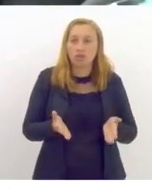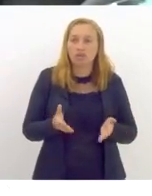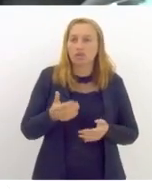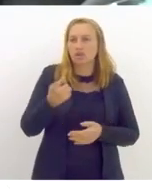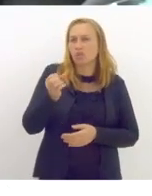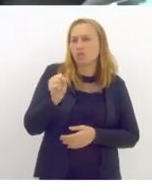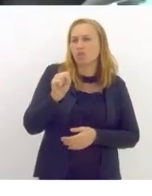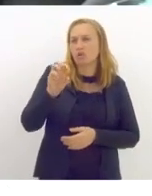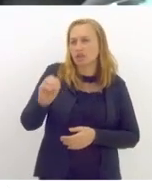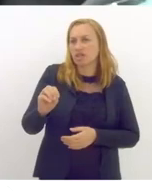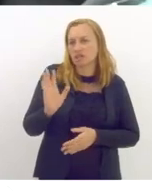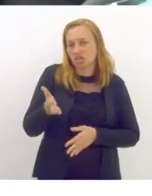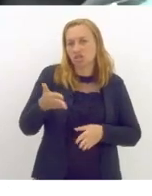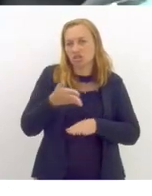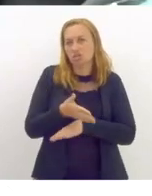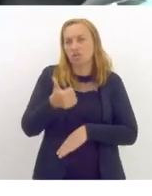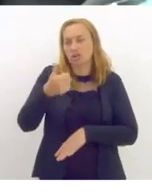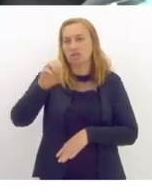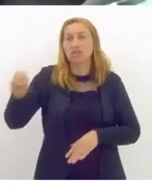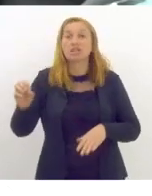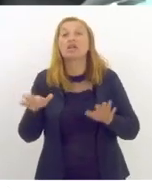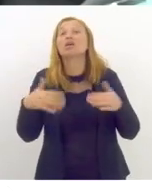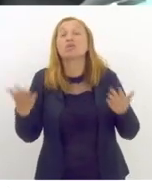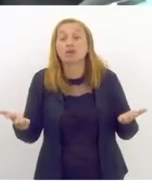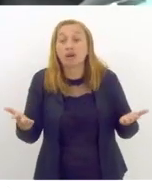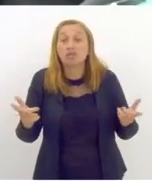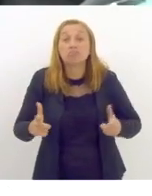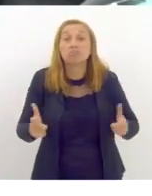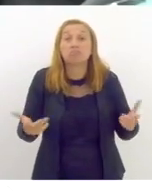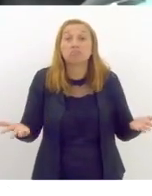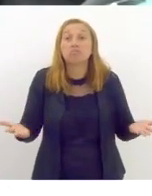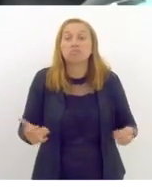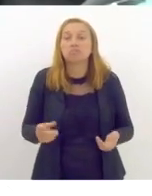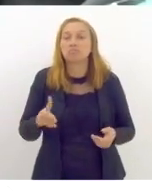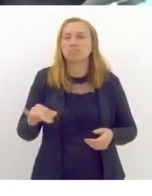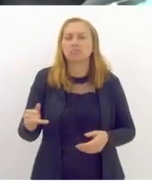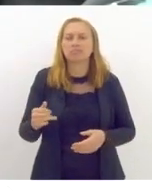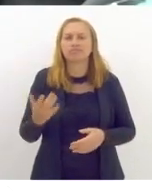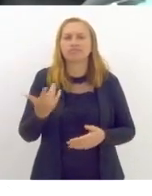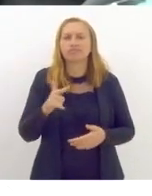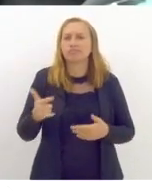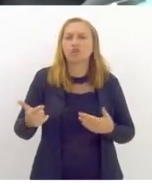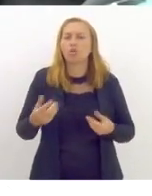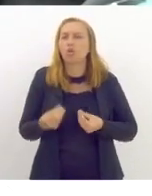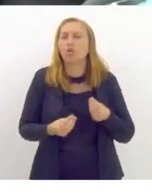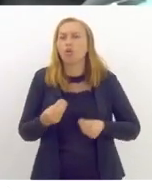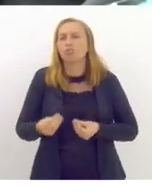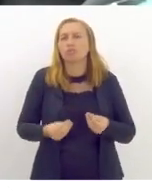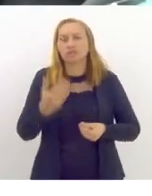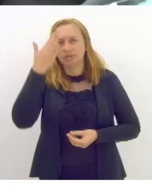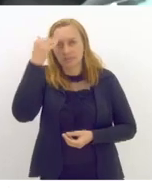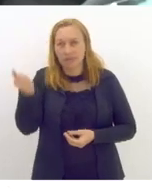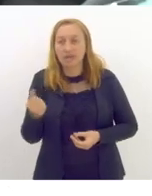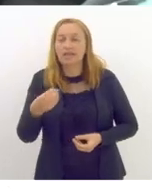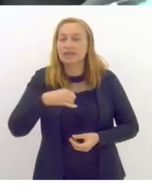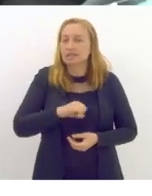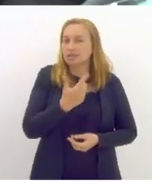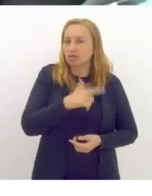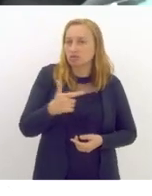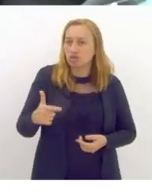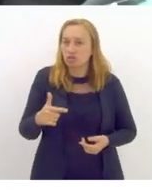80 já foi acém Para onde vai a gente tem tendência a gente não vai adivinhar nunca Então se a gente não tiver